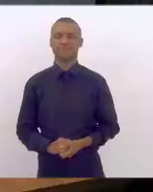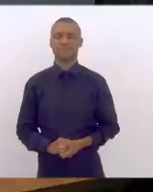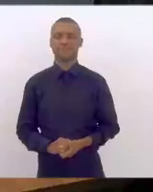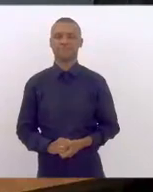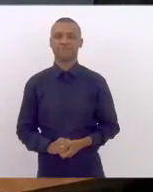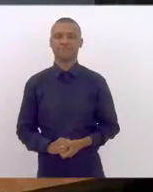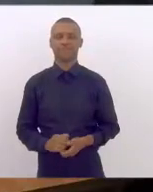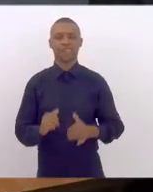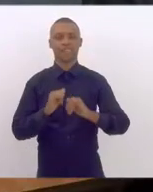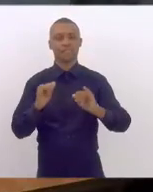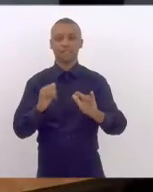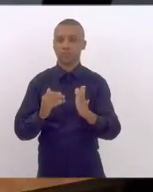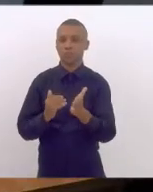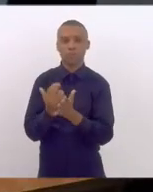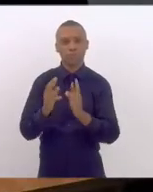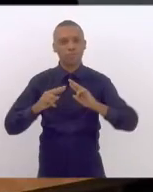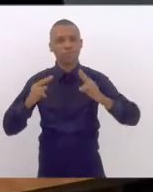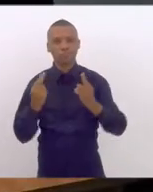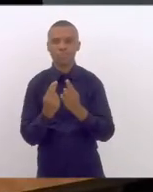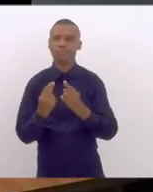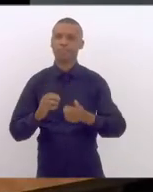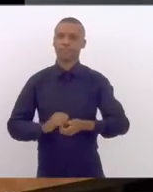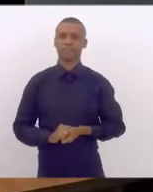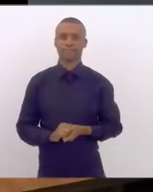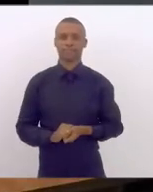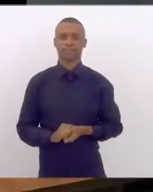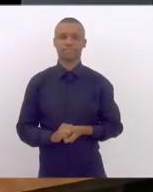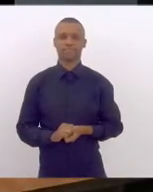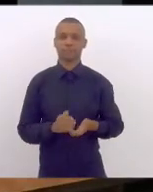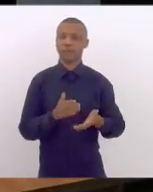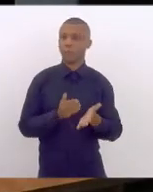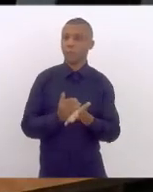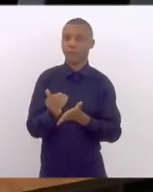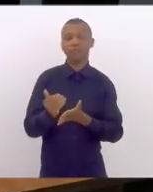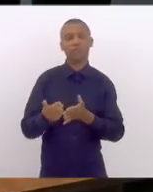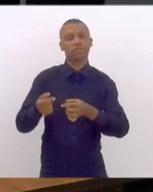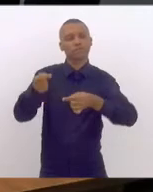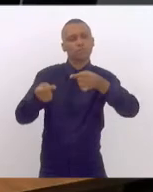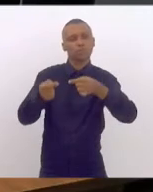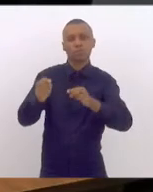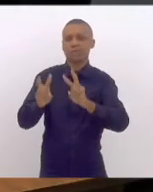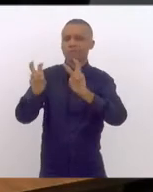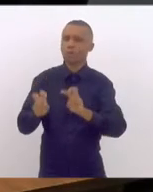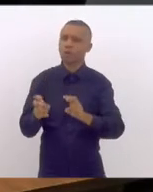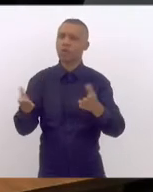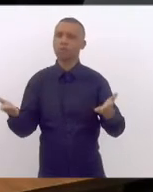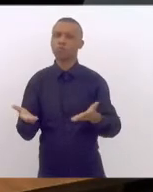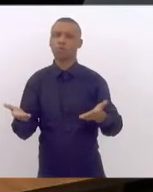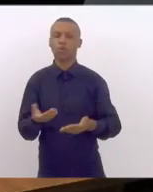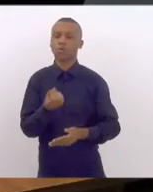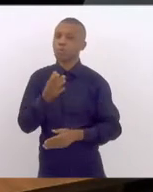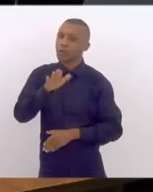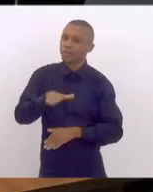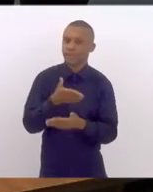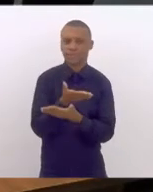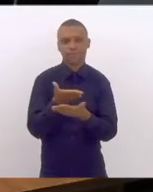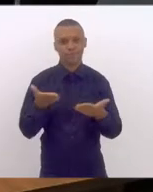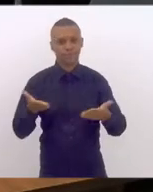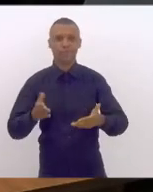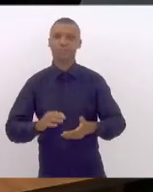está reaberta a sessão passa-se a ordem do dia Boa tarde a todas e